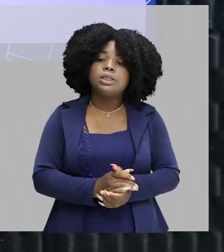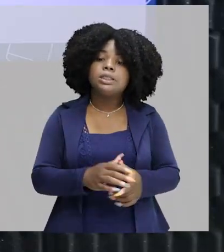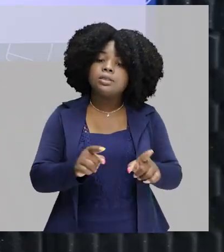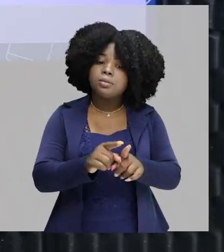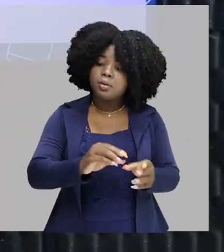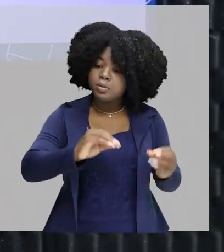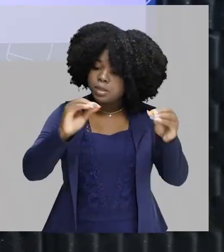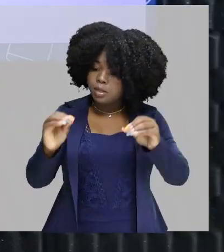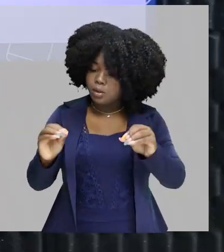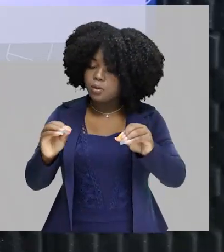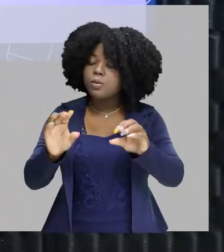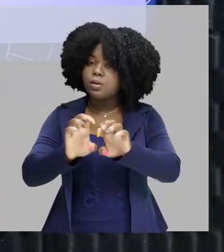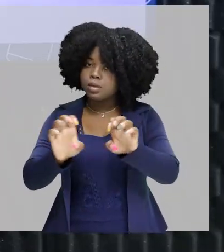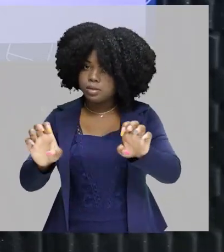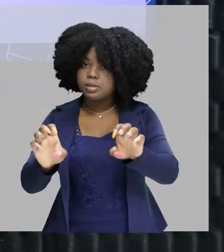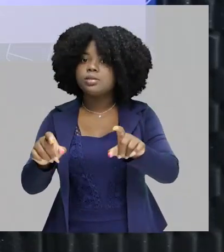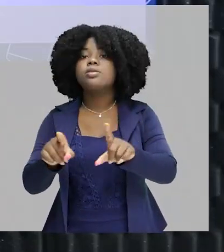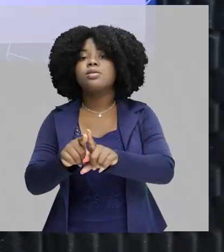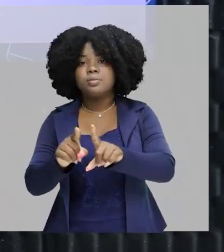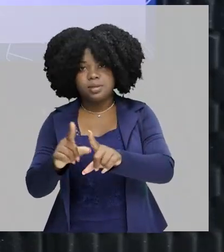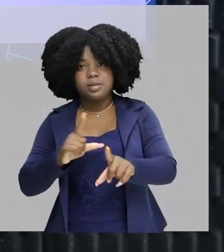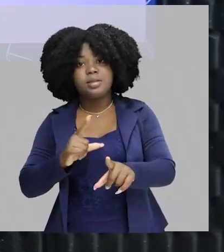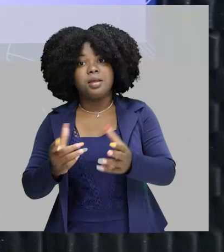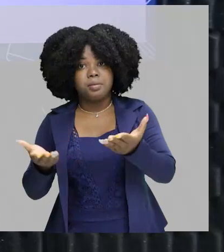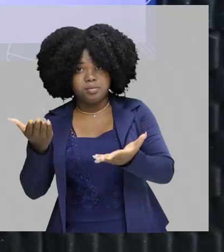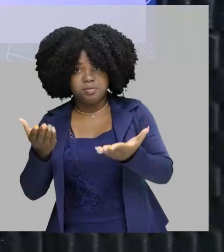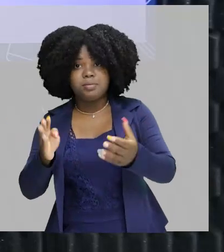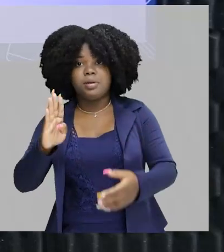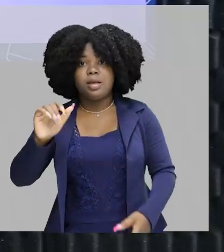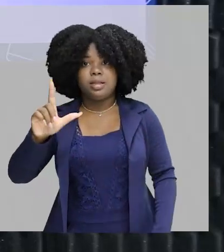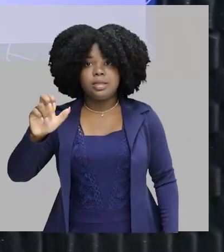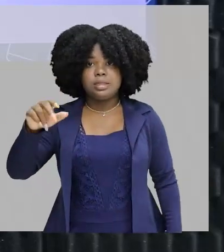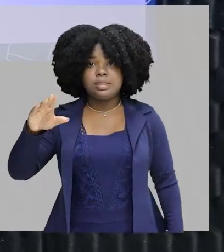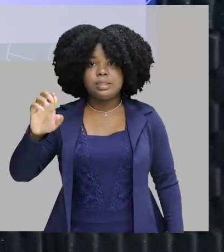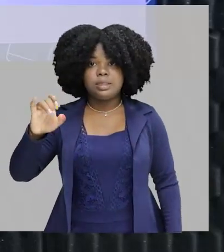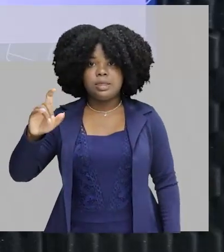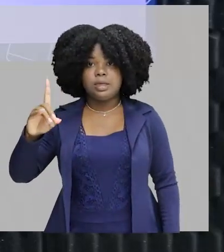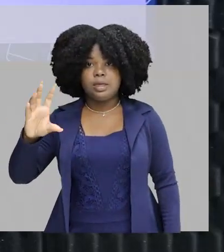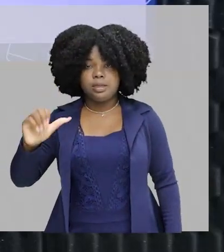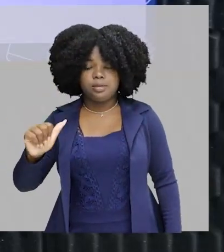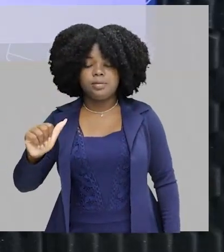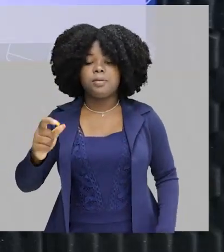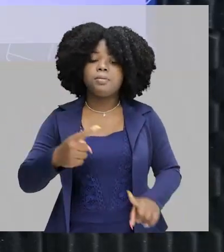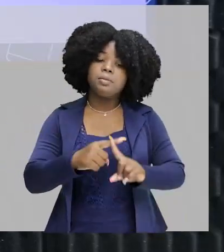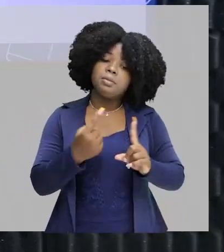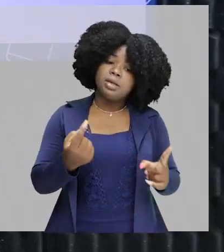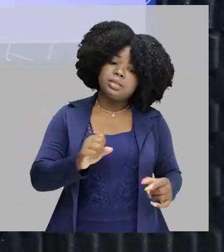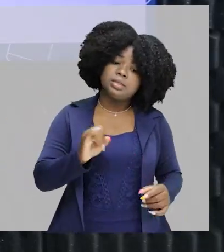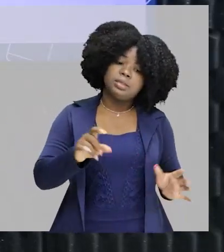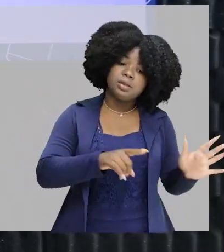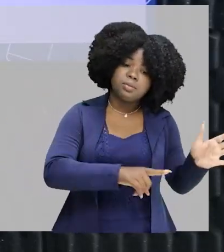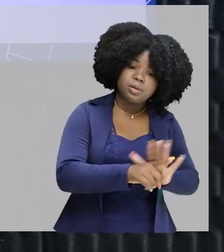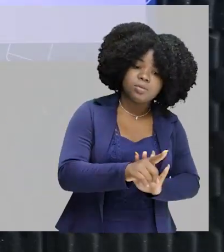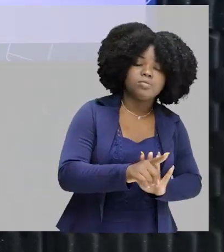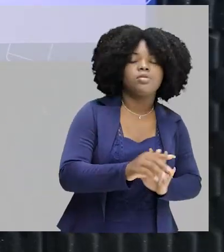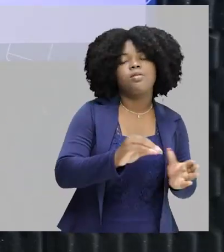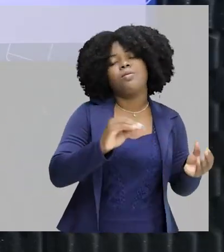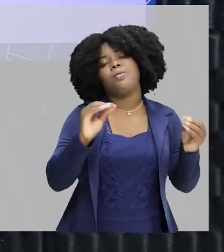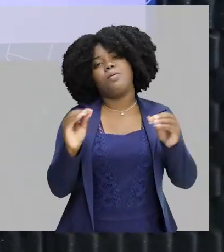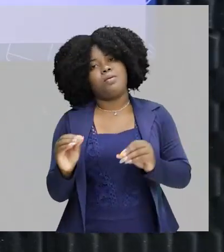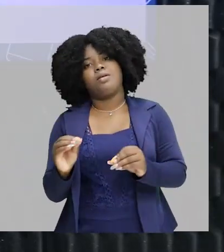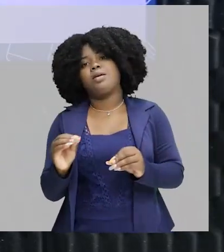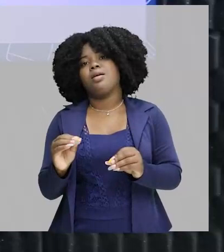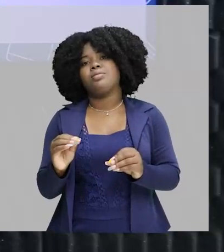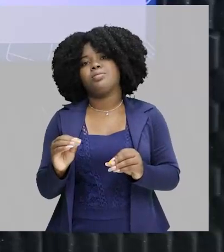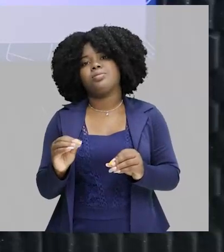equação, já vai fornecer balanceada. Mas se a questão não forneceu a equação, não